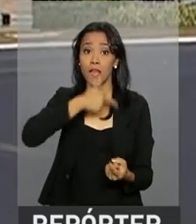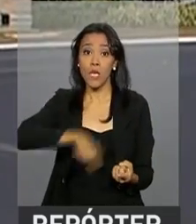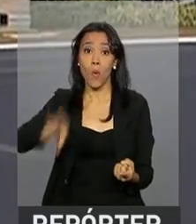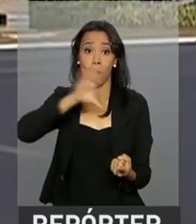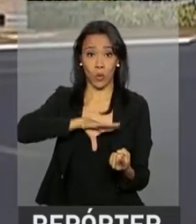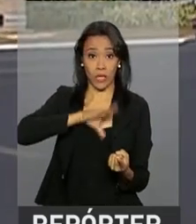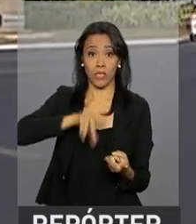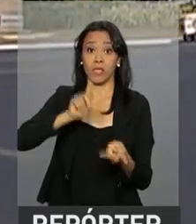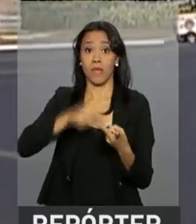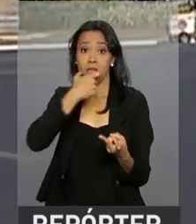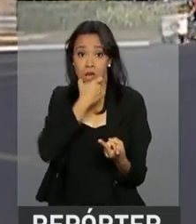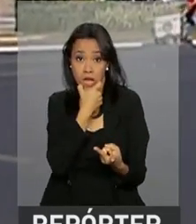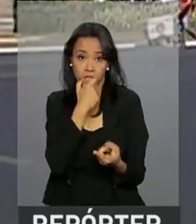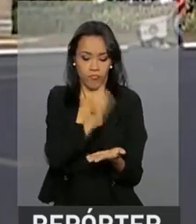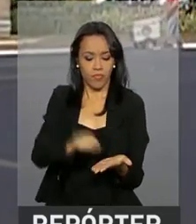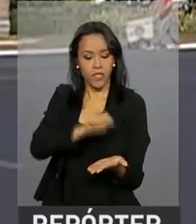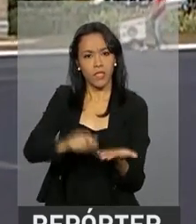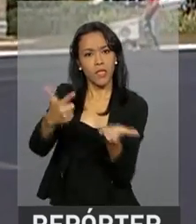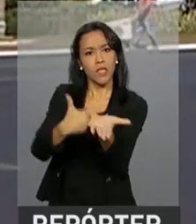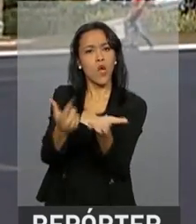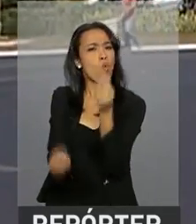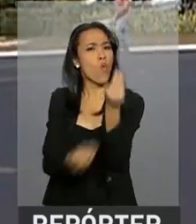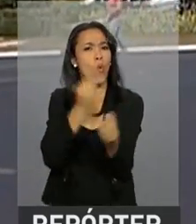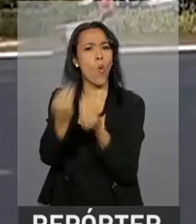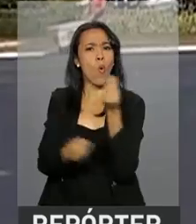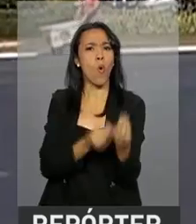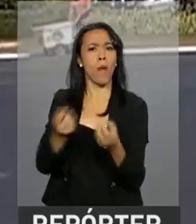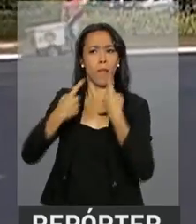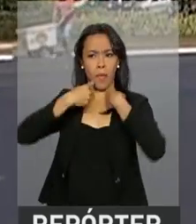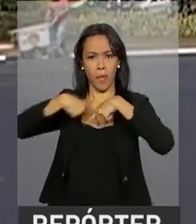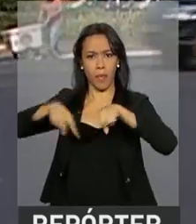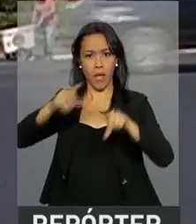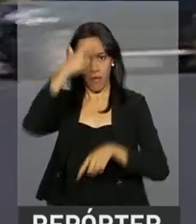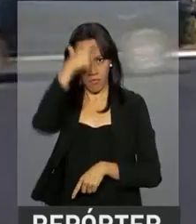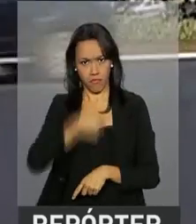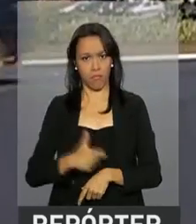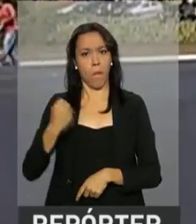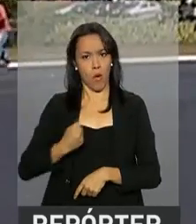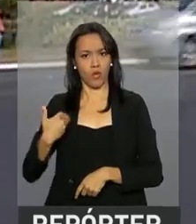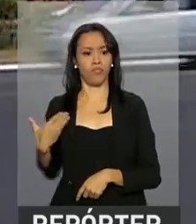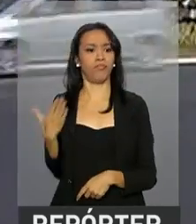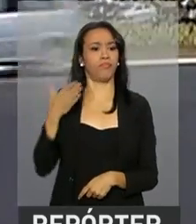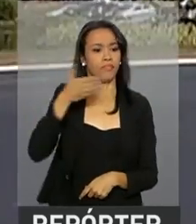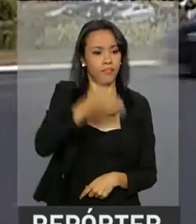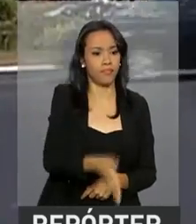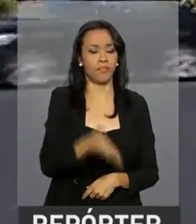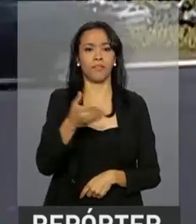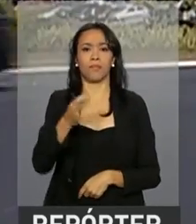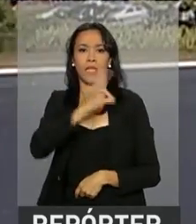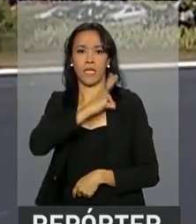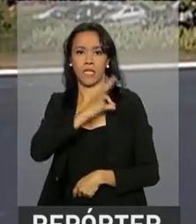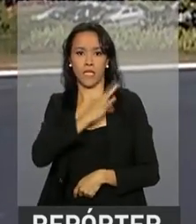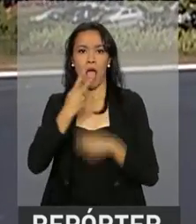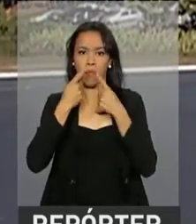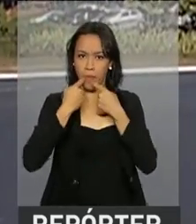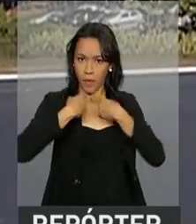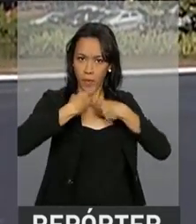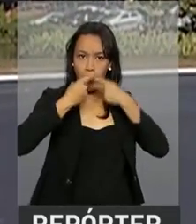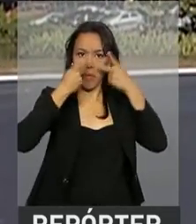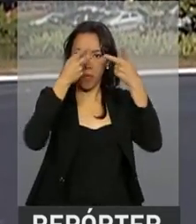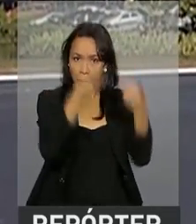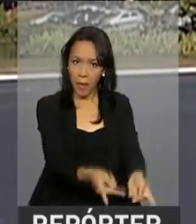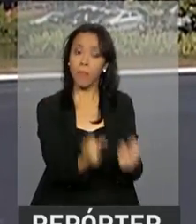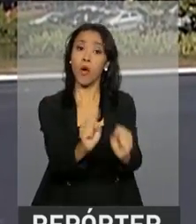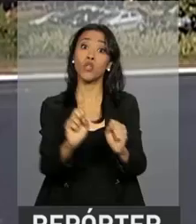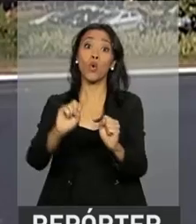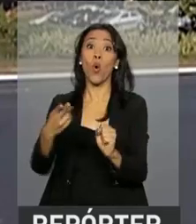e ela ensina como as pessoas podem denunciar o crime individual, indo à polícia, e caso o autor seja pego em flagrante, deve ser preso na hora, ou então o